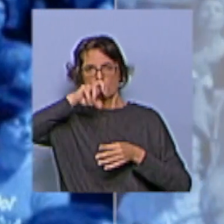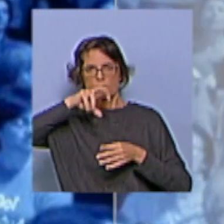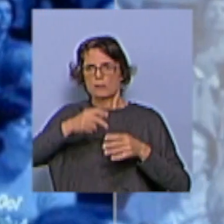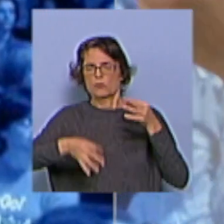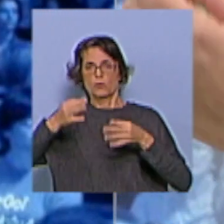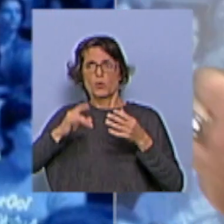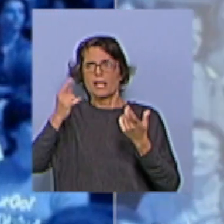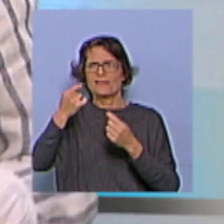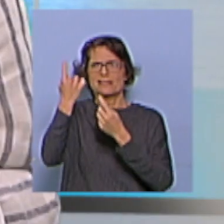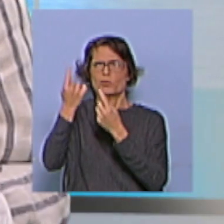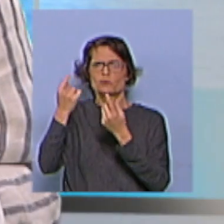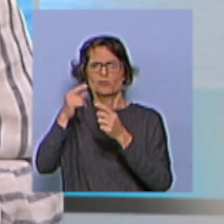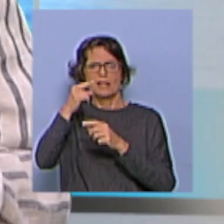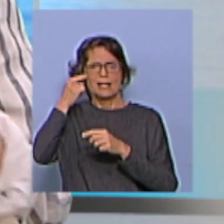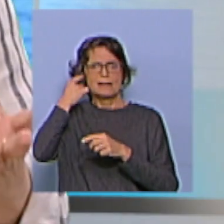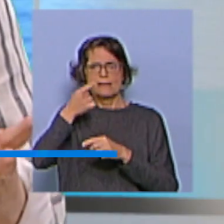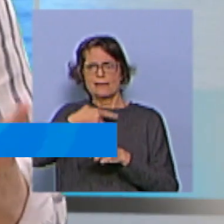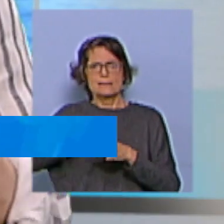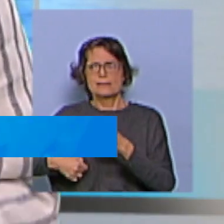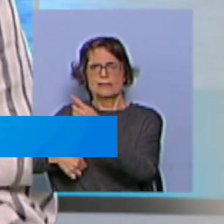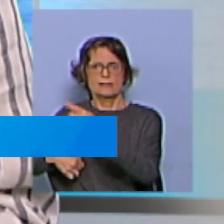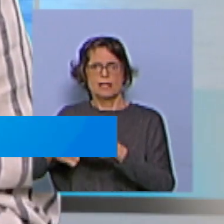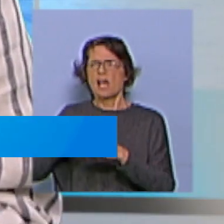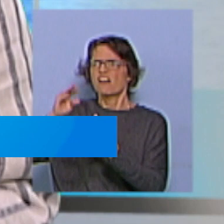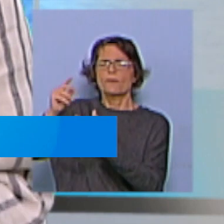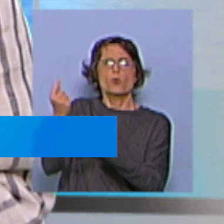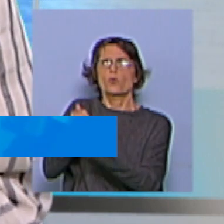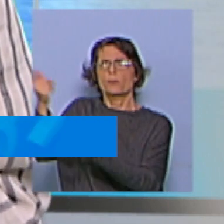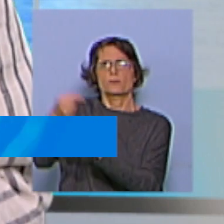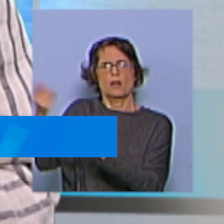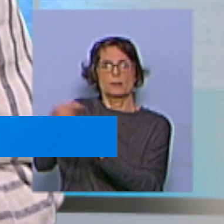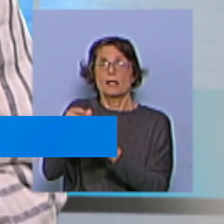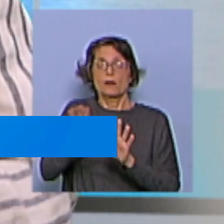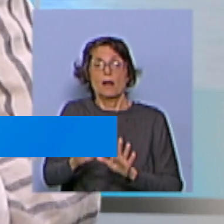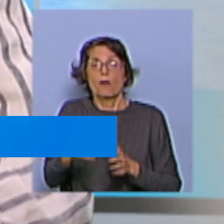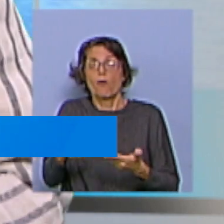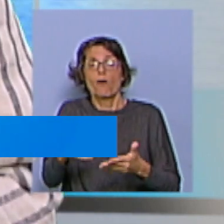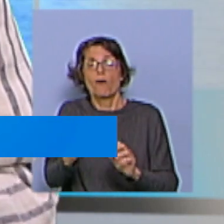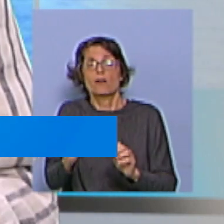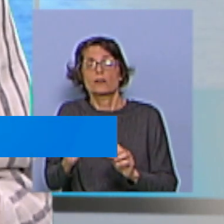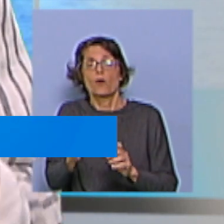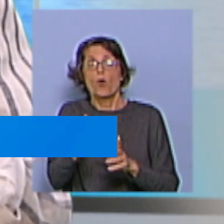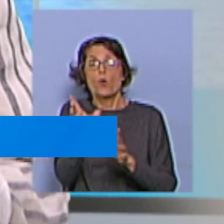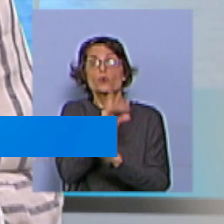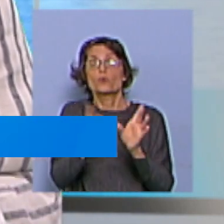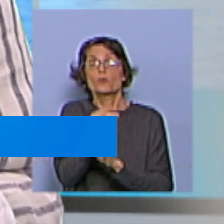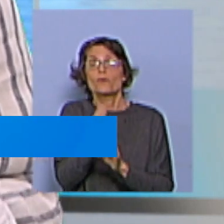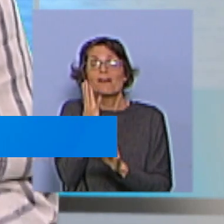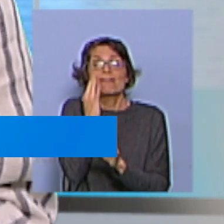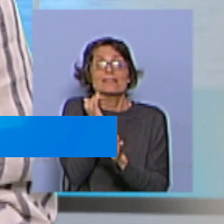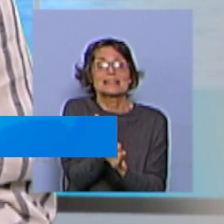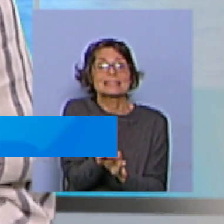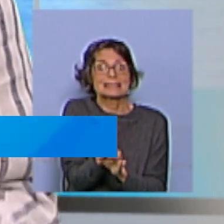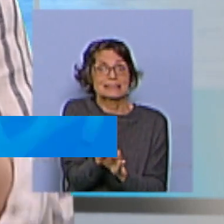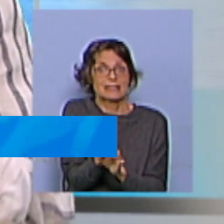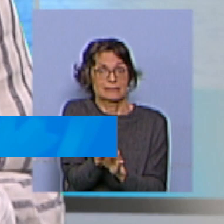uma peça, um parafuso, um elástico, qualquer coisa que era feita na China. E agora os europeus vão tentar, não é voltar